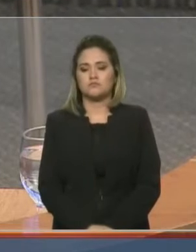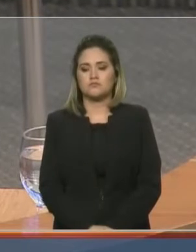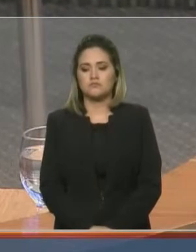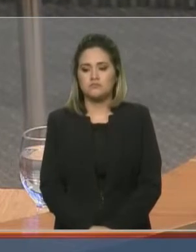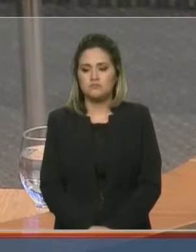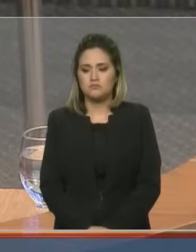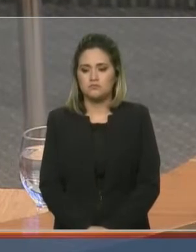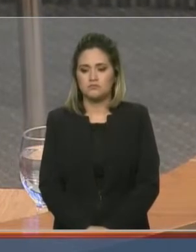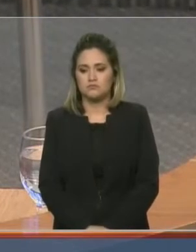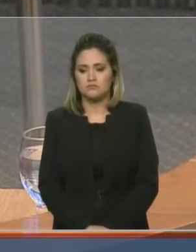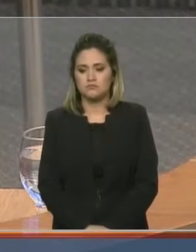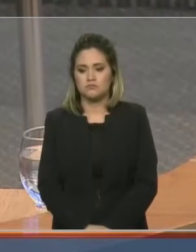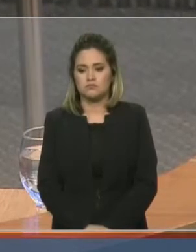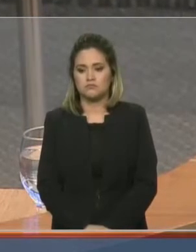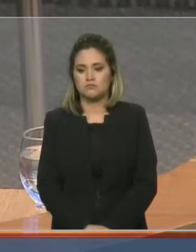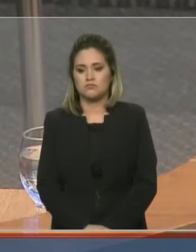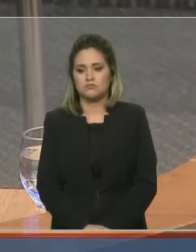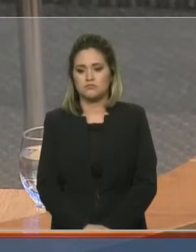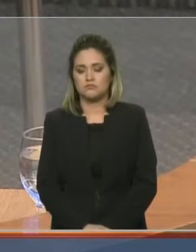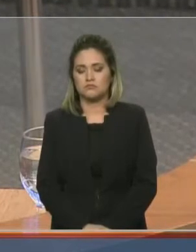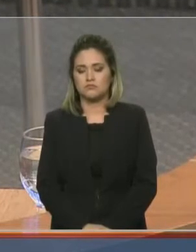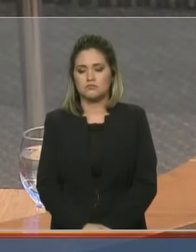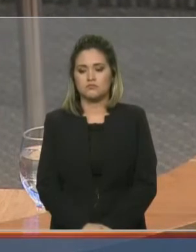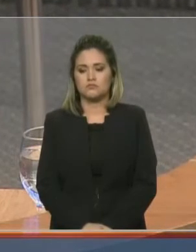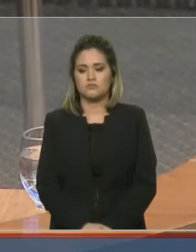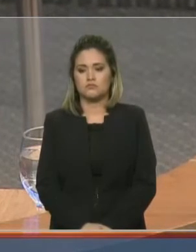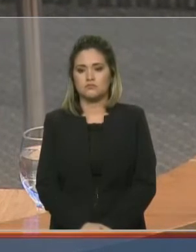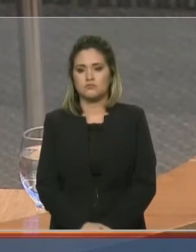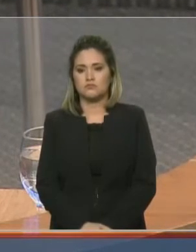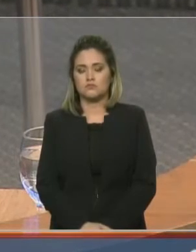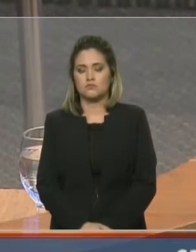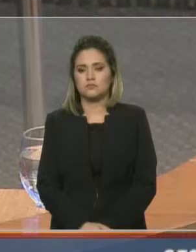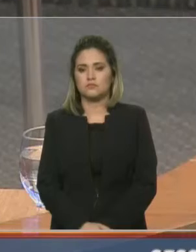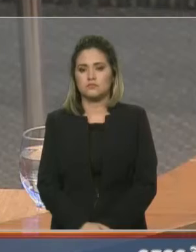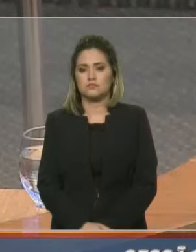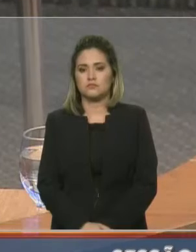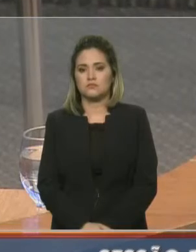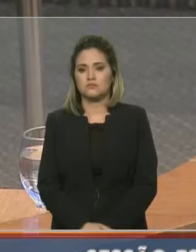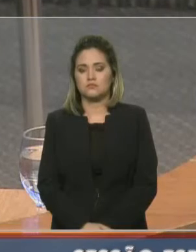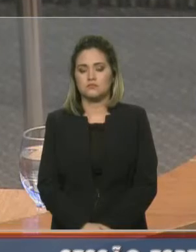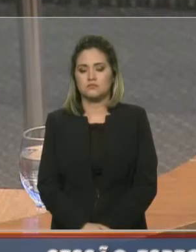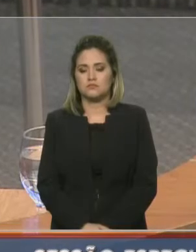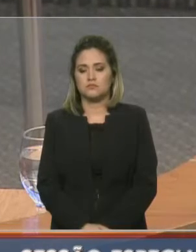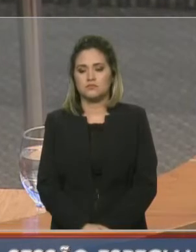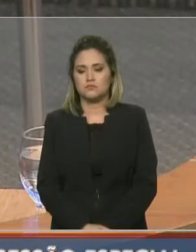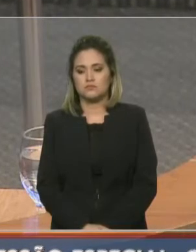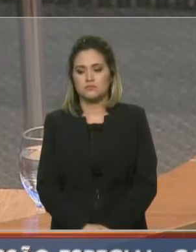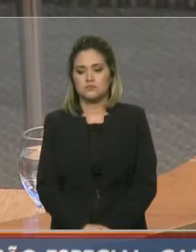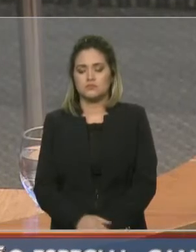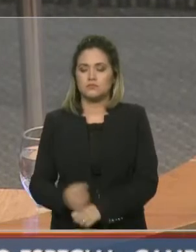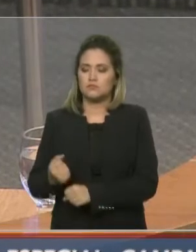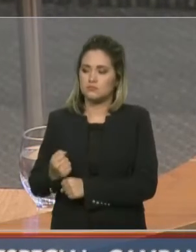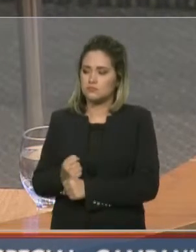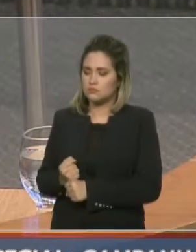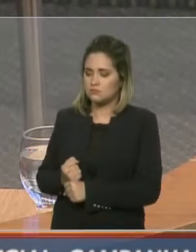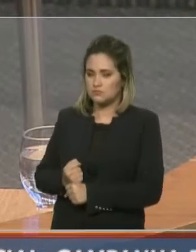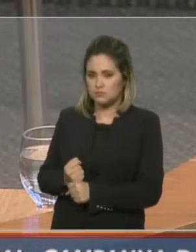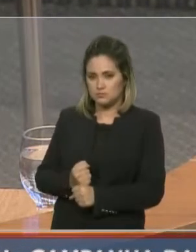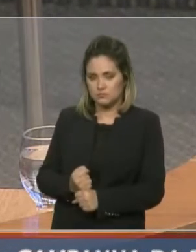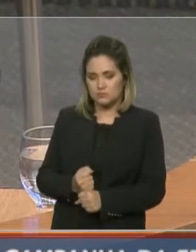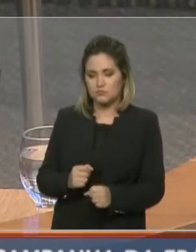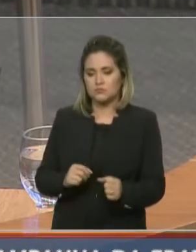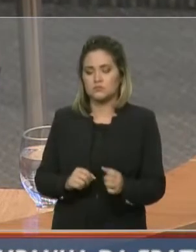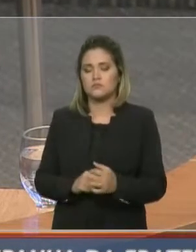padres, em consonância com a palavra de Deus. Ao longo também dos anos, a doutrina social